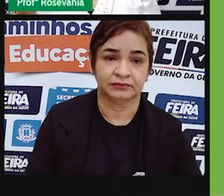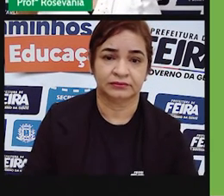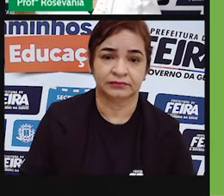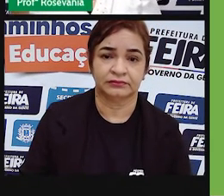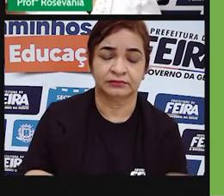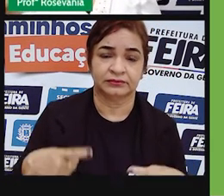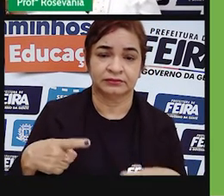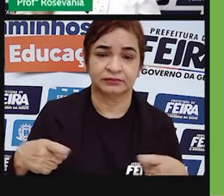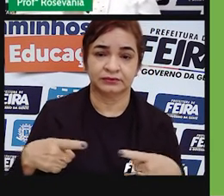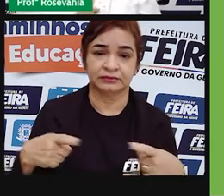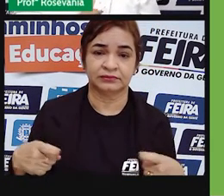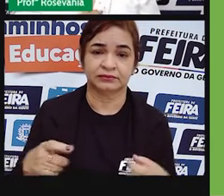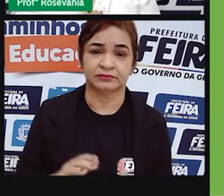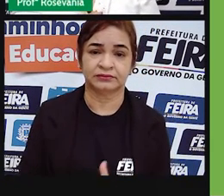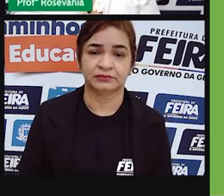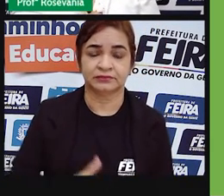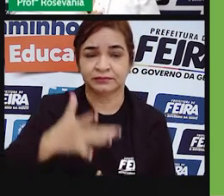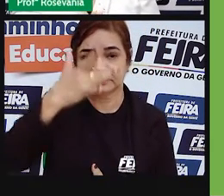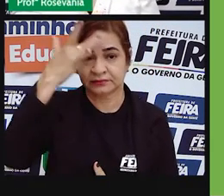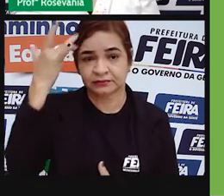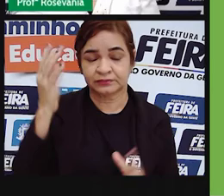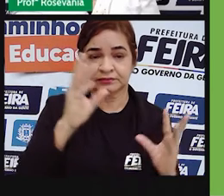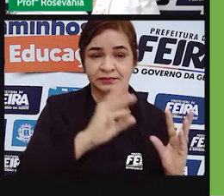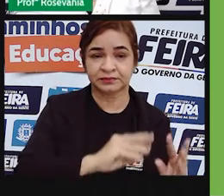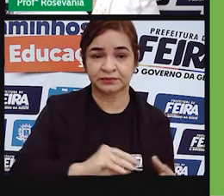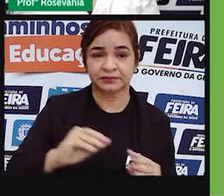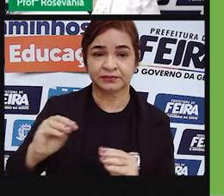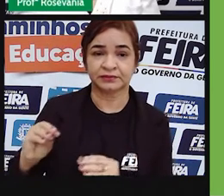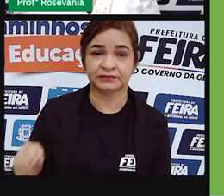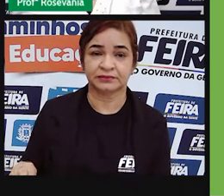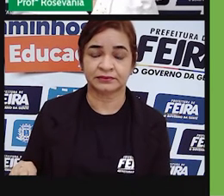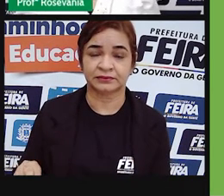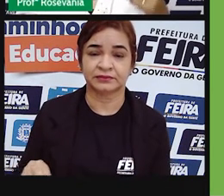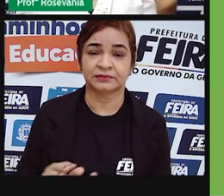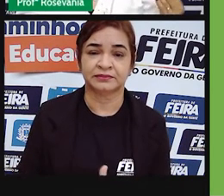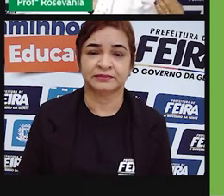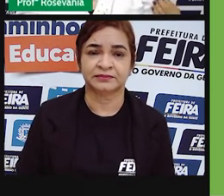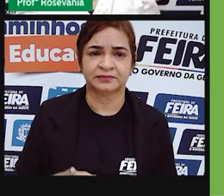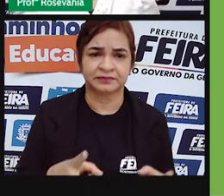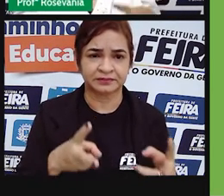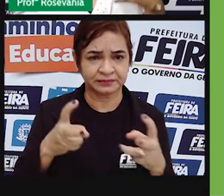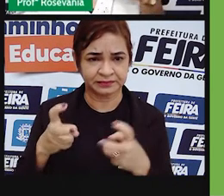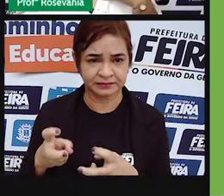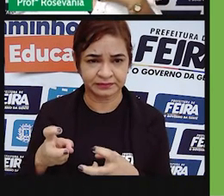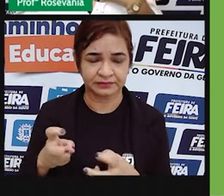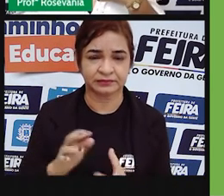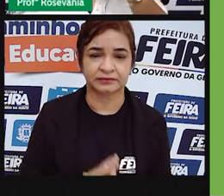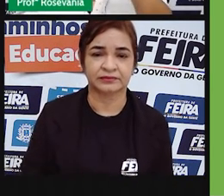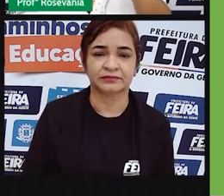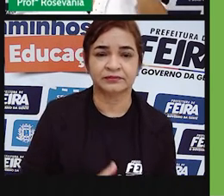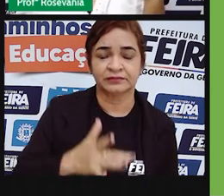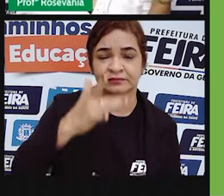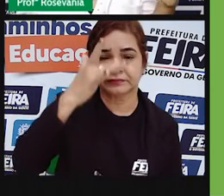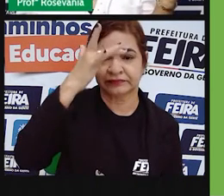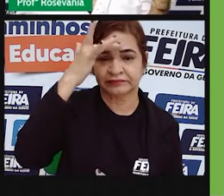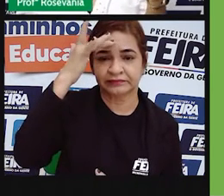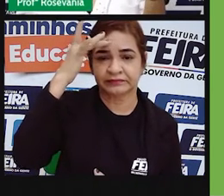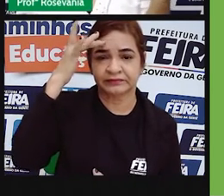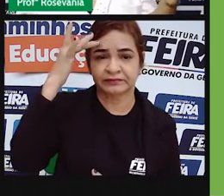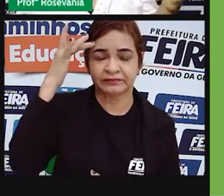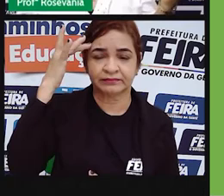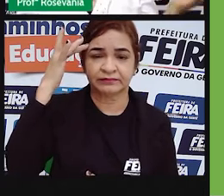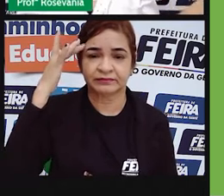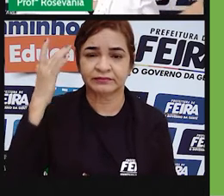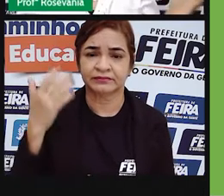normalmente fala porque as pessoas saem da sua cidade de origem perceba que é assim a pessoa estava com